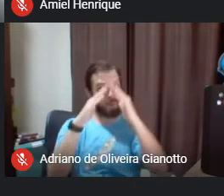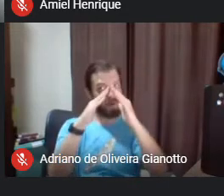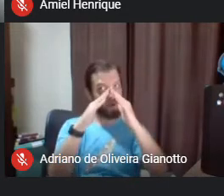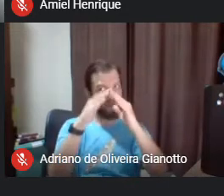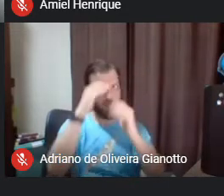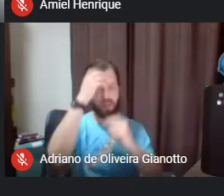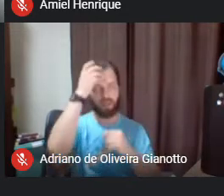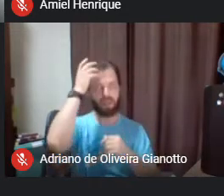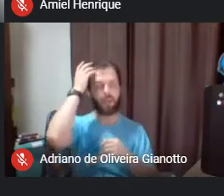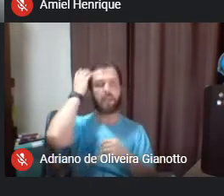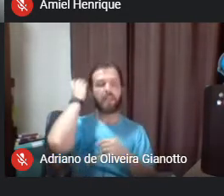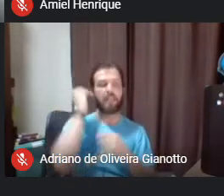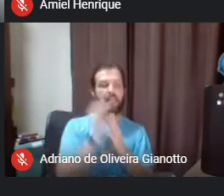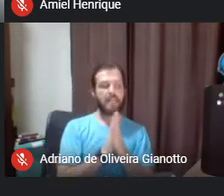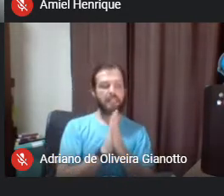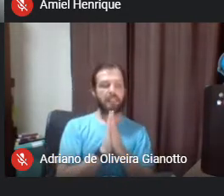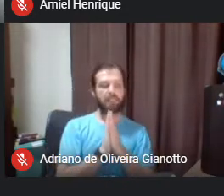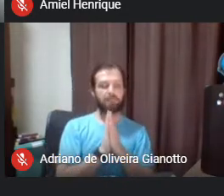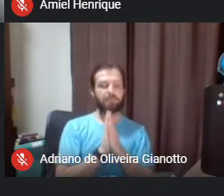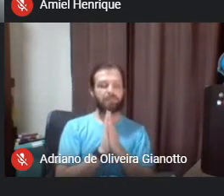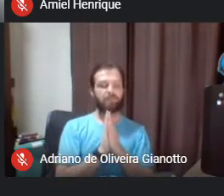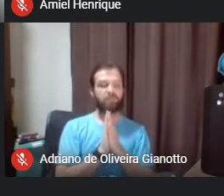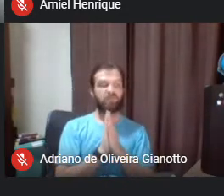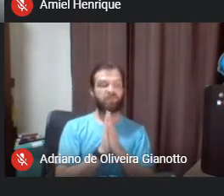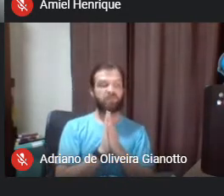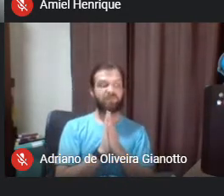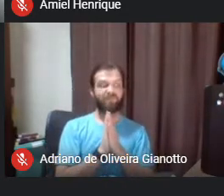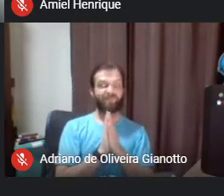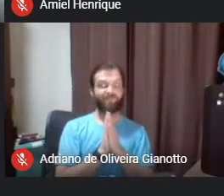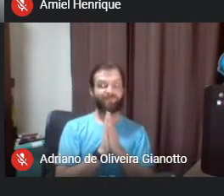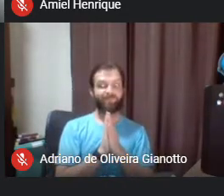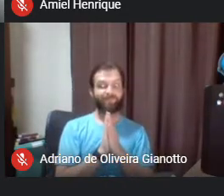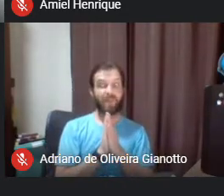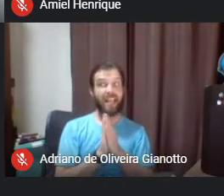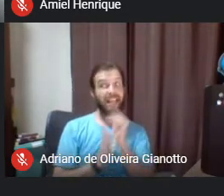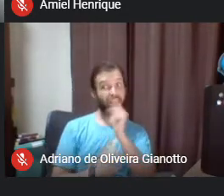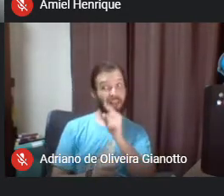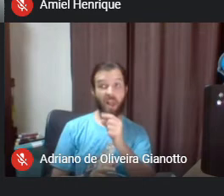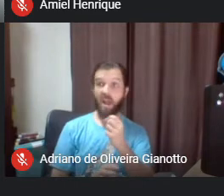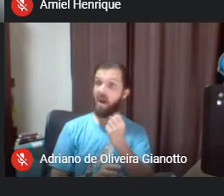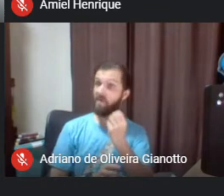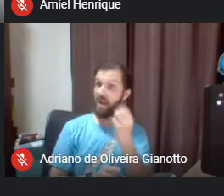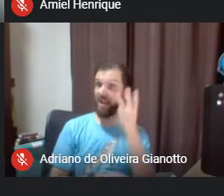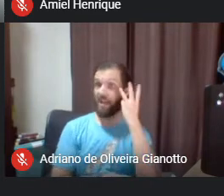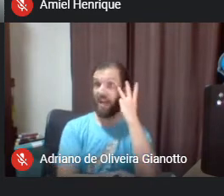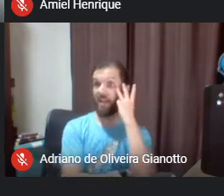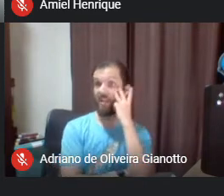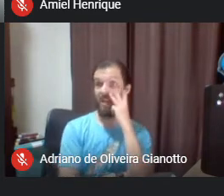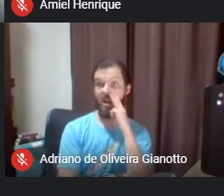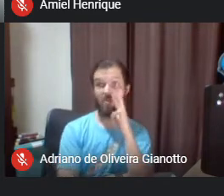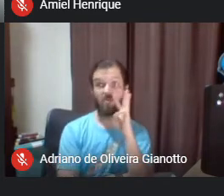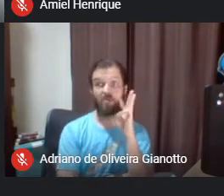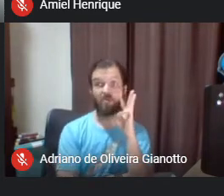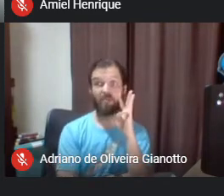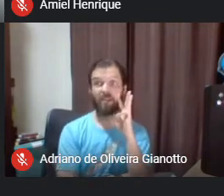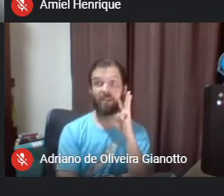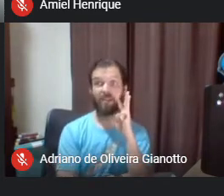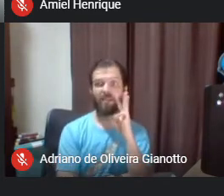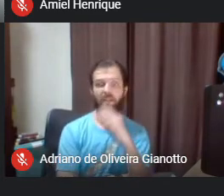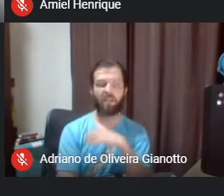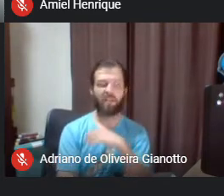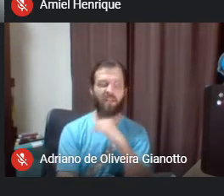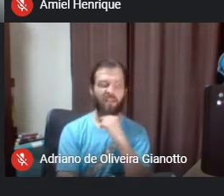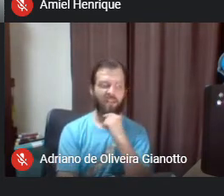Teresópolis. Ele tem uma casa em Teresópolis. E ele ficou assim, ela falou assim, mas olha, é uma viagem de